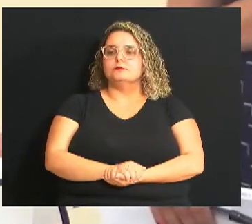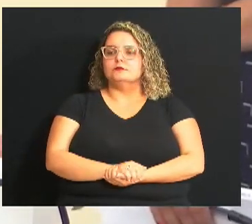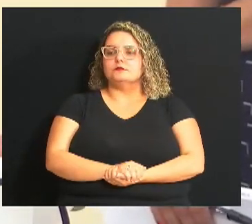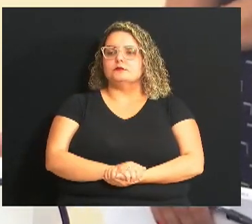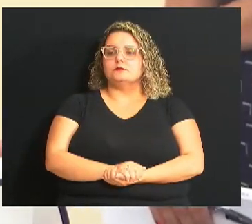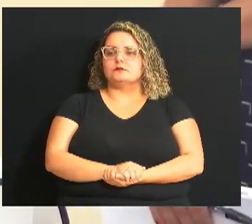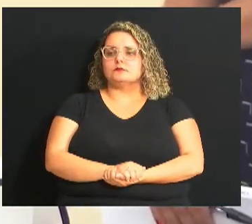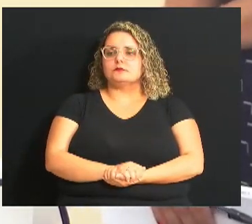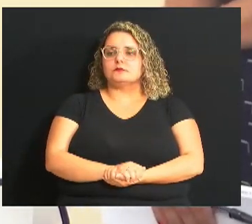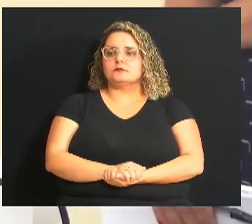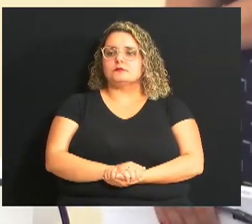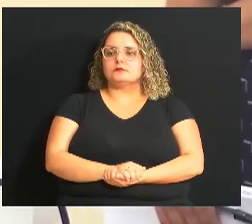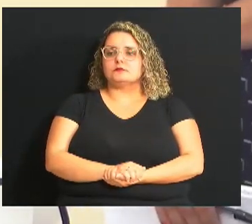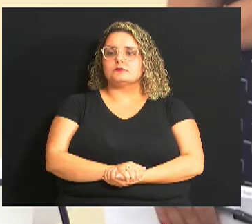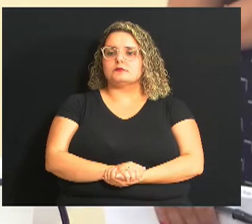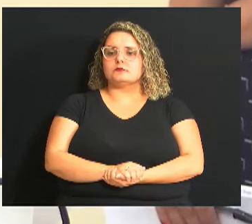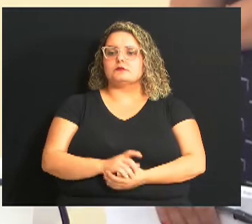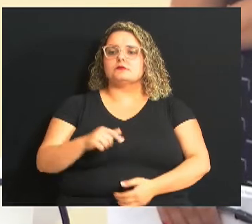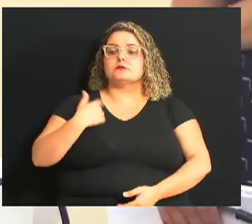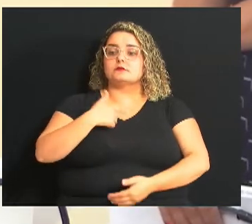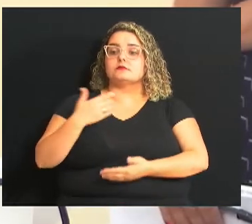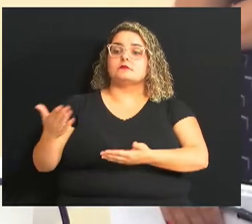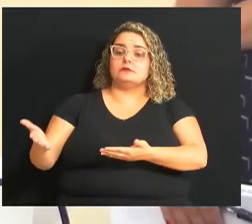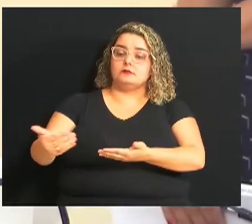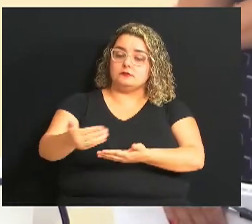onde nós acolhemos